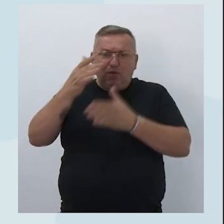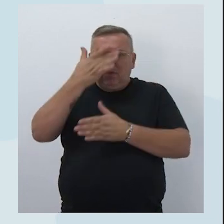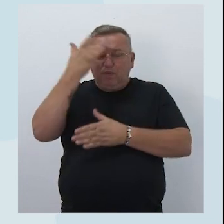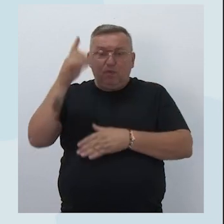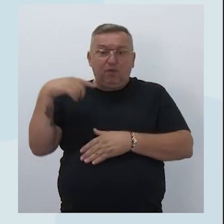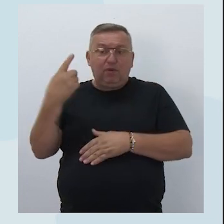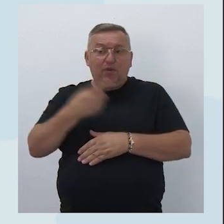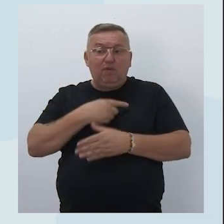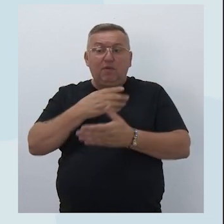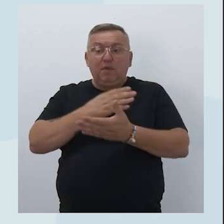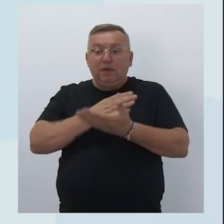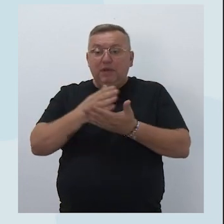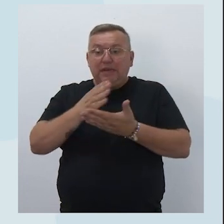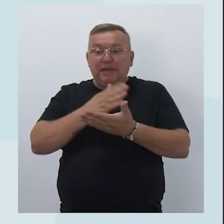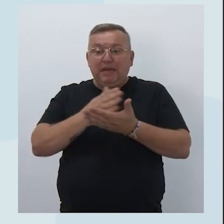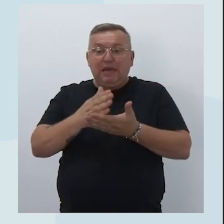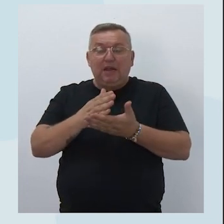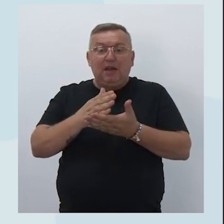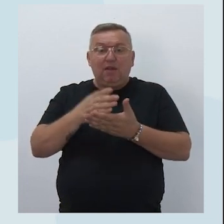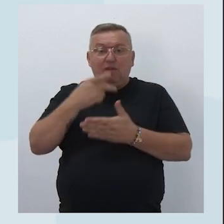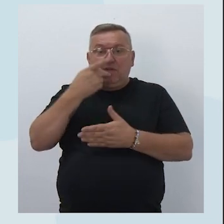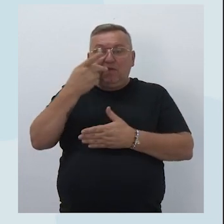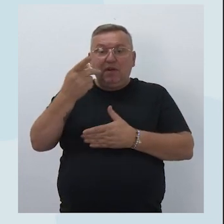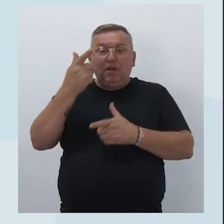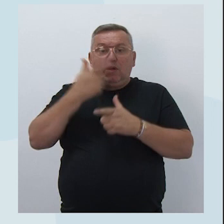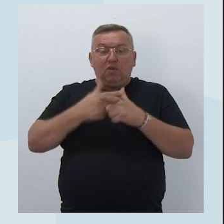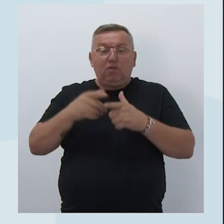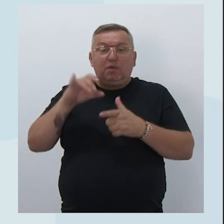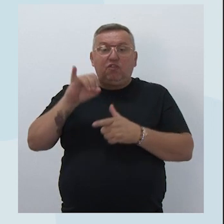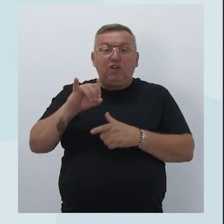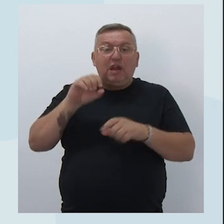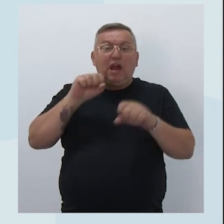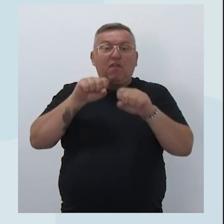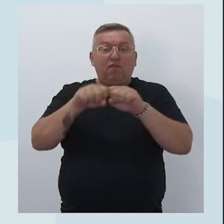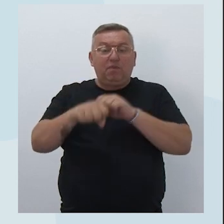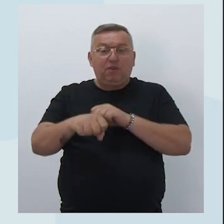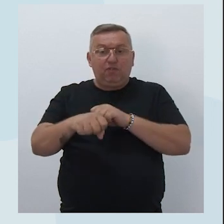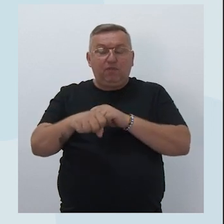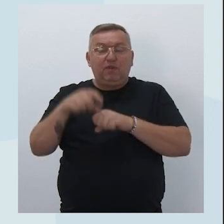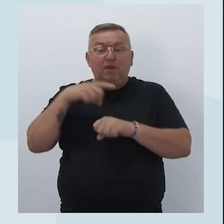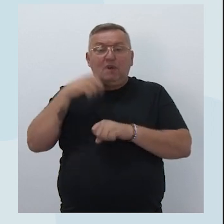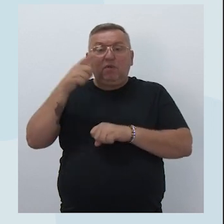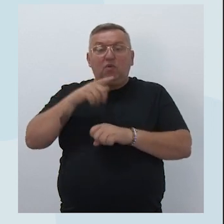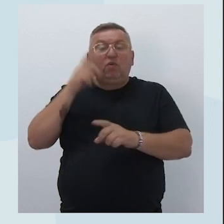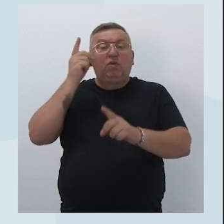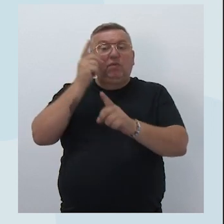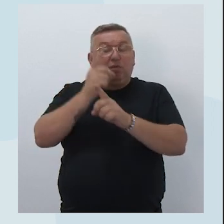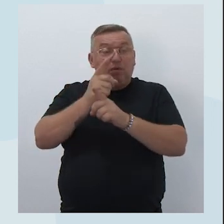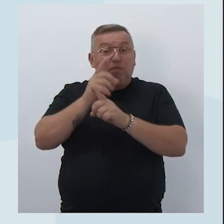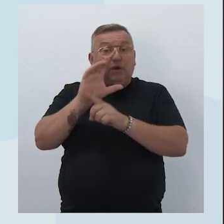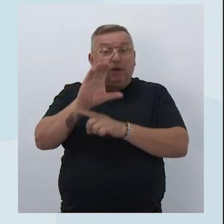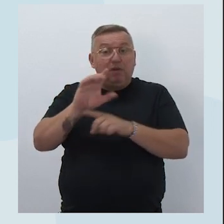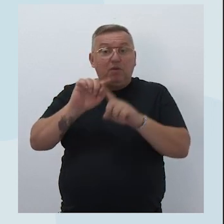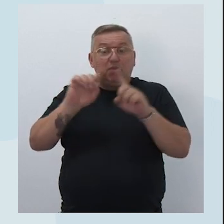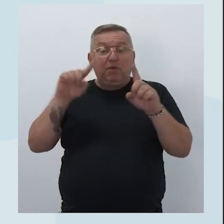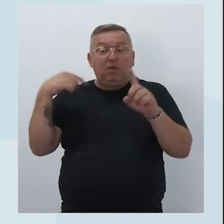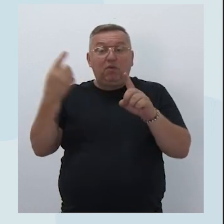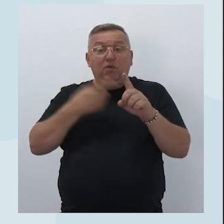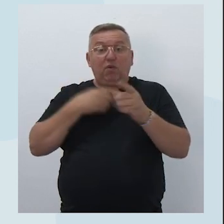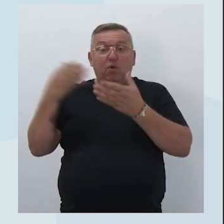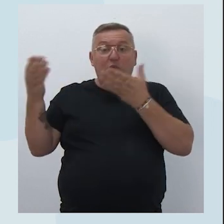vamos iniciar ainda a nossa fala dos itinerários, teremos outros encontros para isso. Mas nós trouxemos